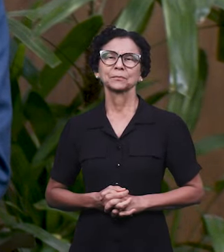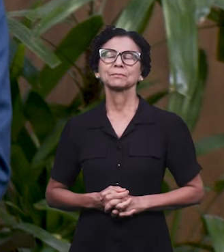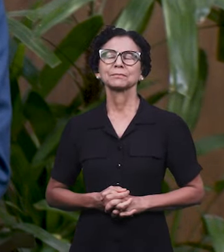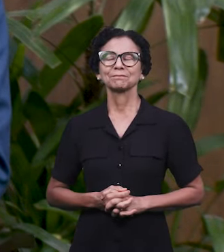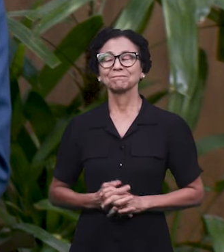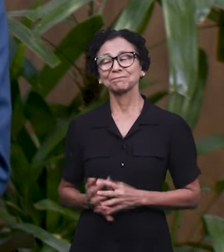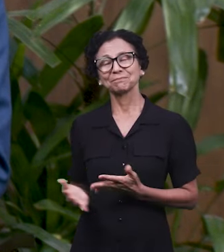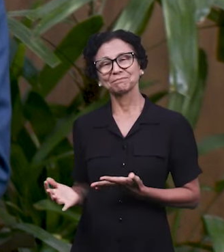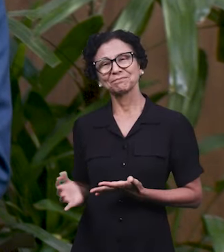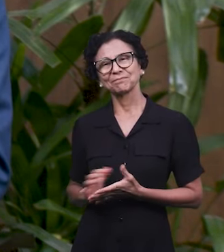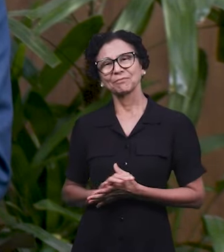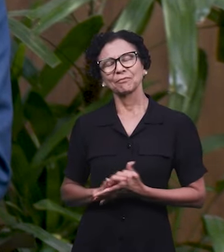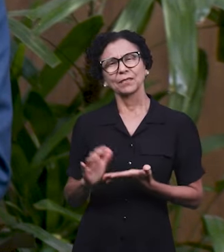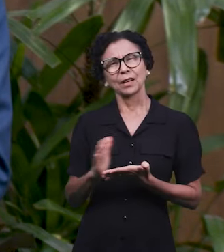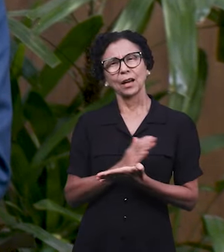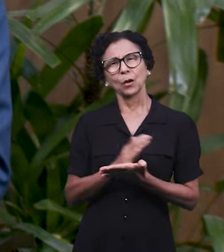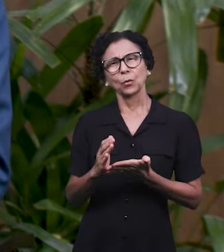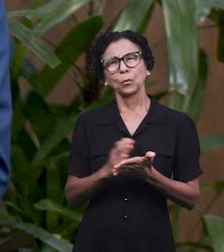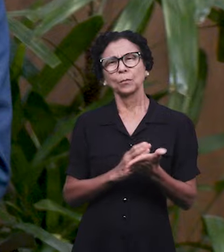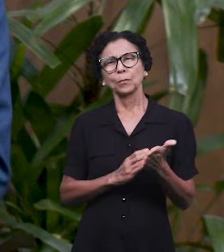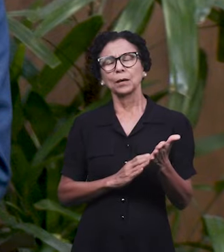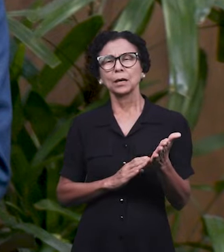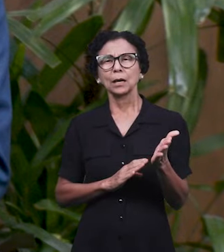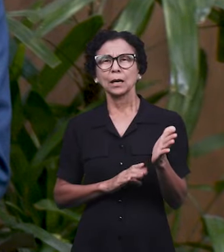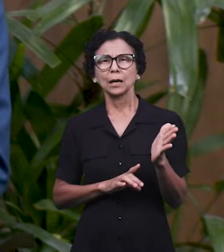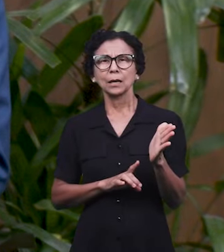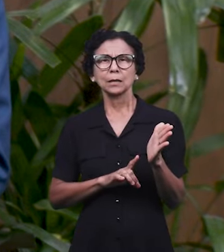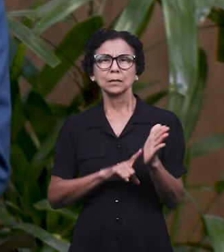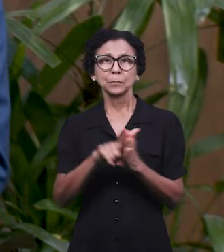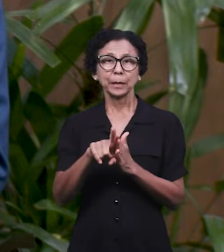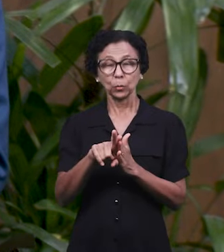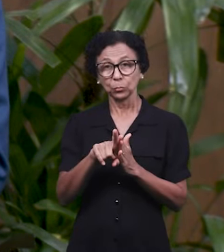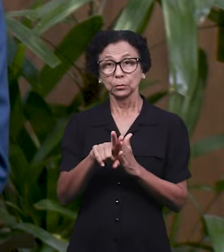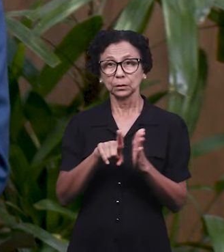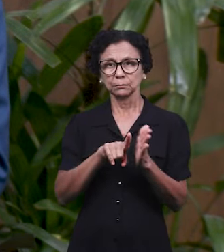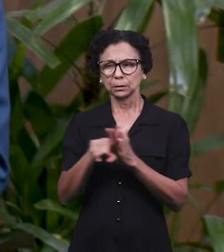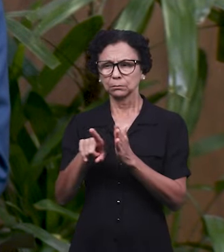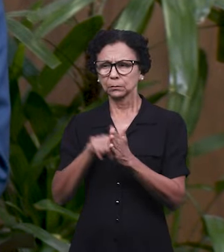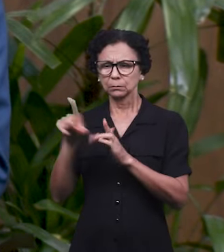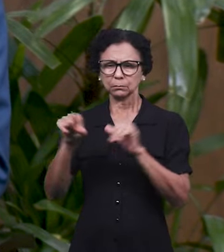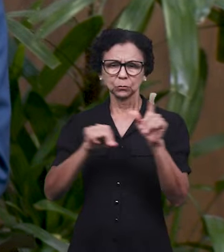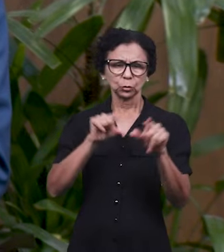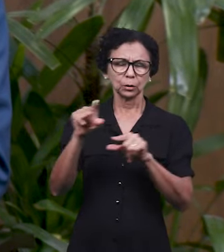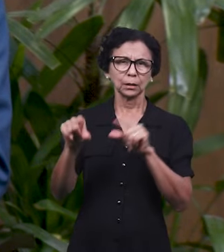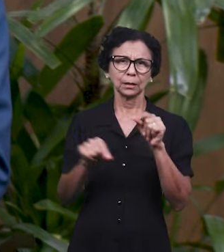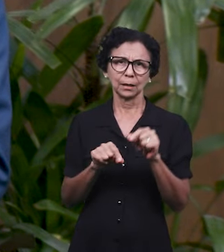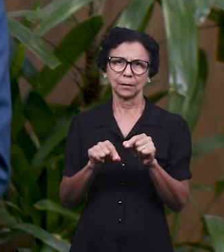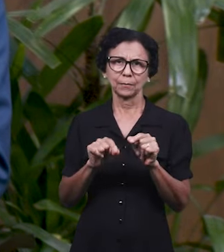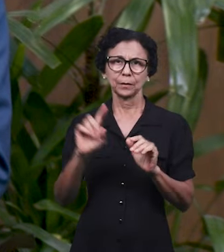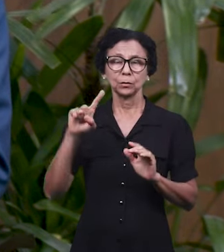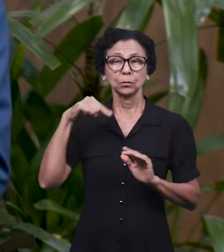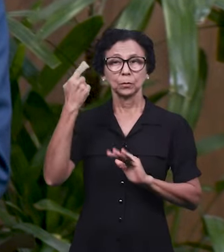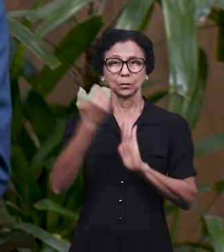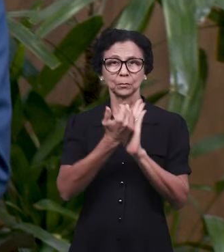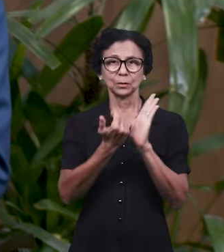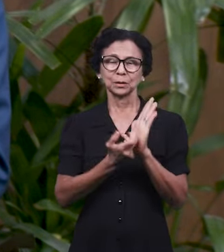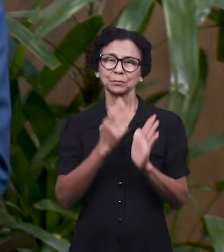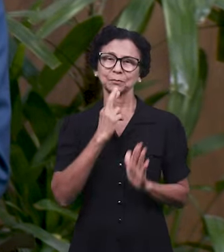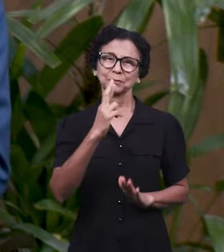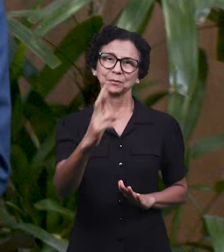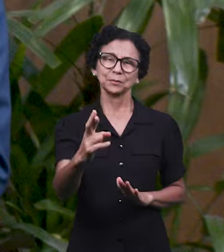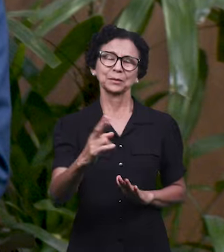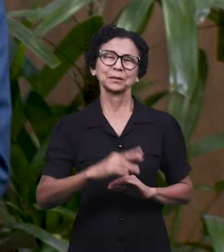@pro algumas perguntas Elas serão selecionadas e respondidas nos programas posteriores Fique à vontade para